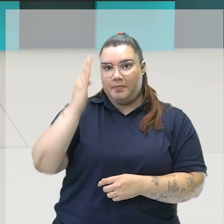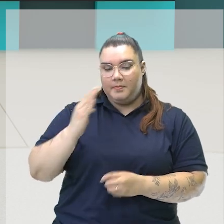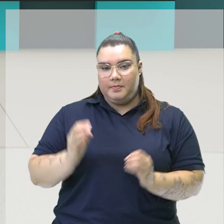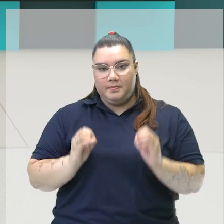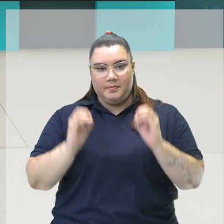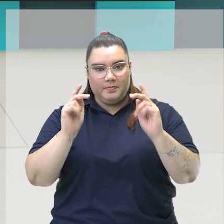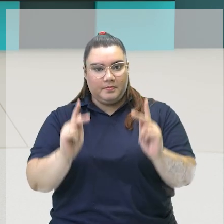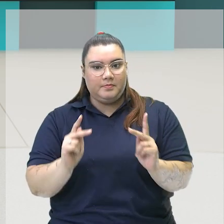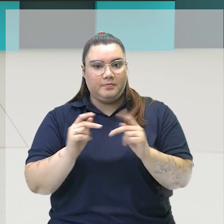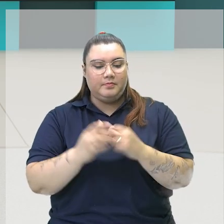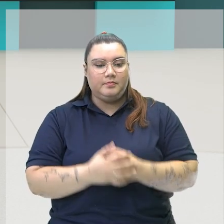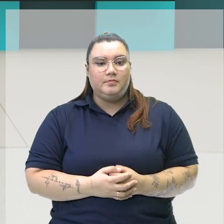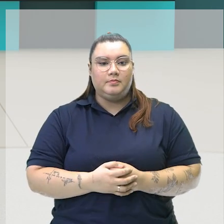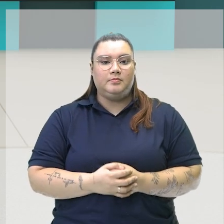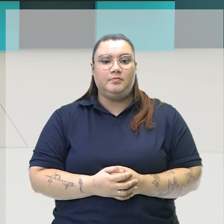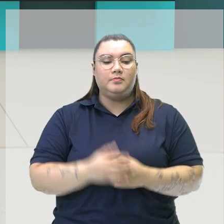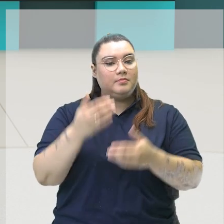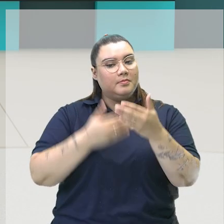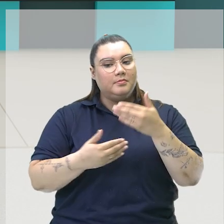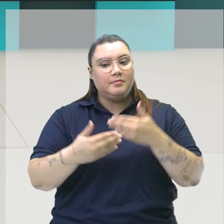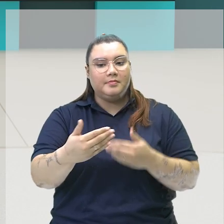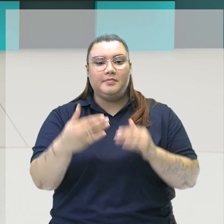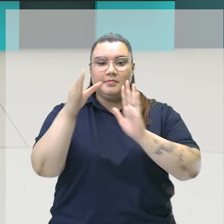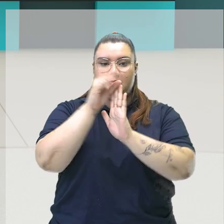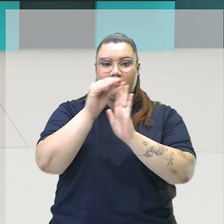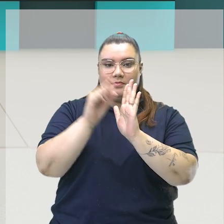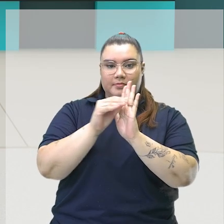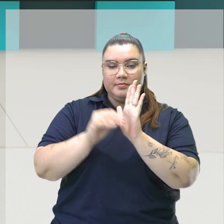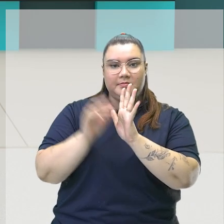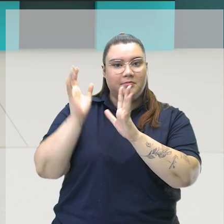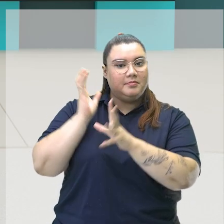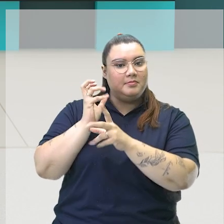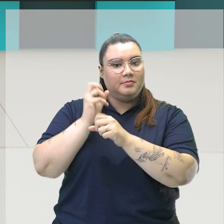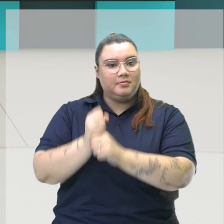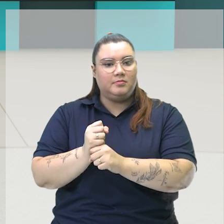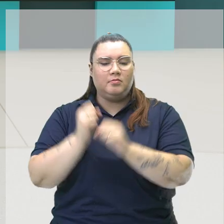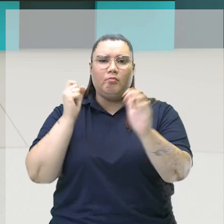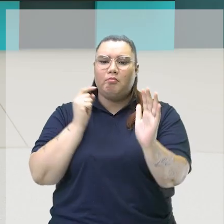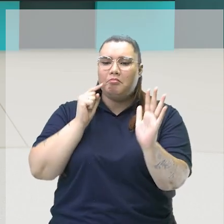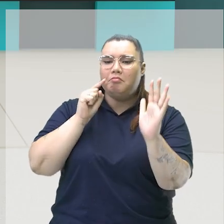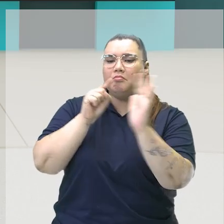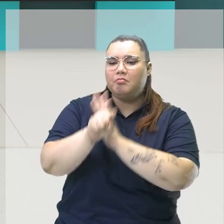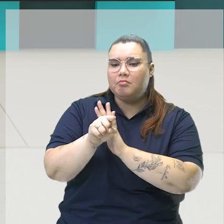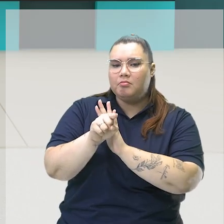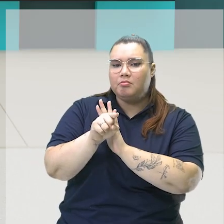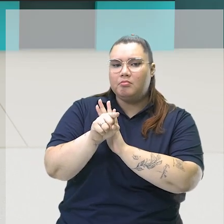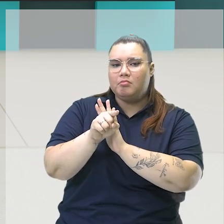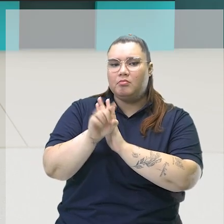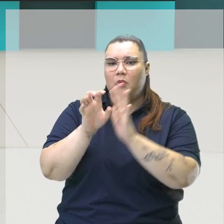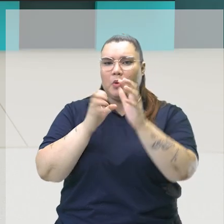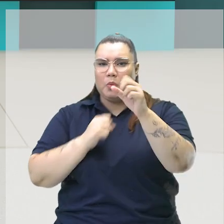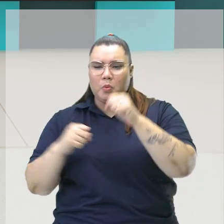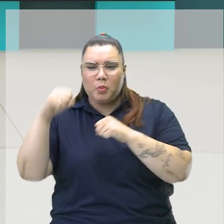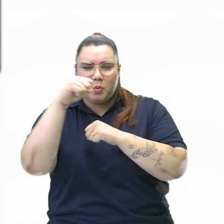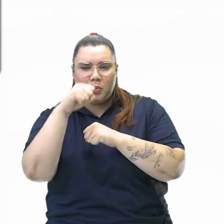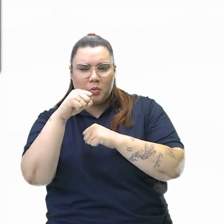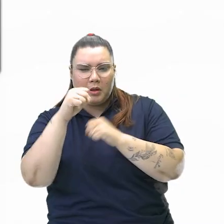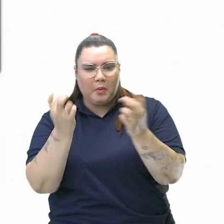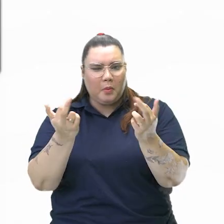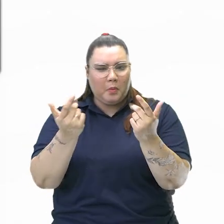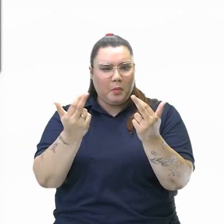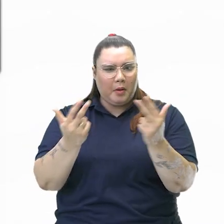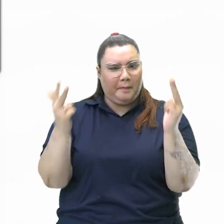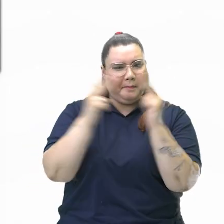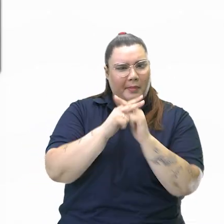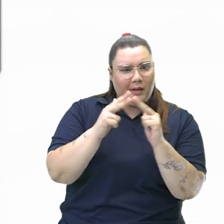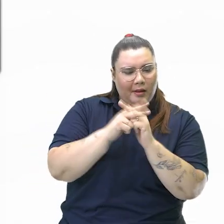certo? Muito bem, prosseguindo a nossa revisão, pergunto a vocês, luta é o mesmo que briga?